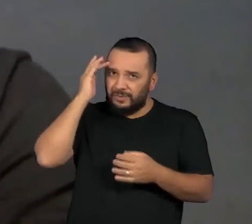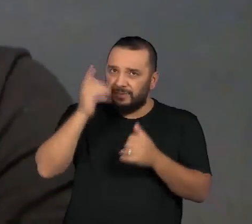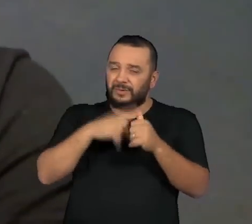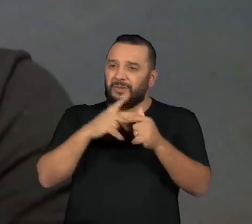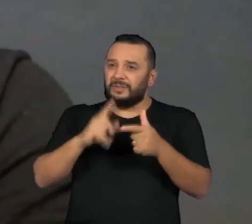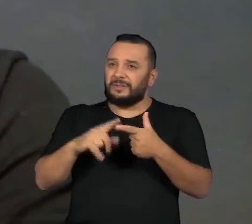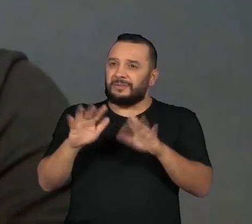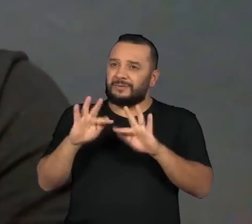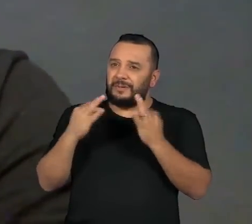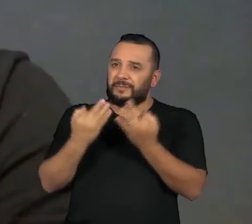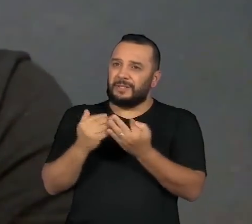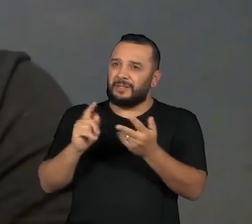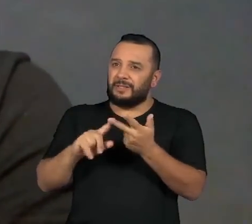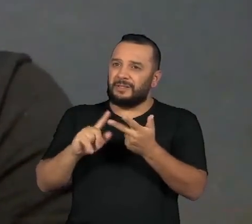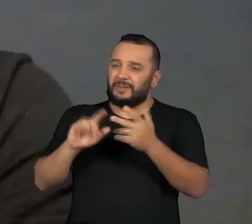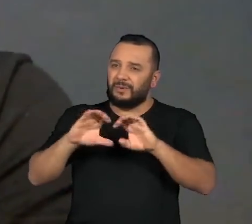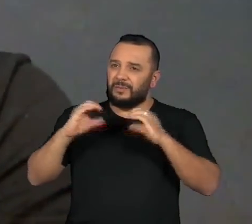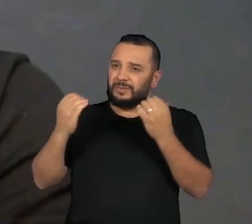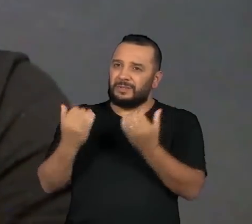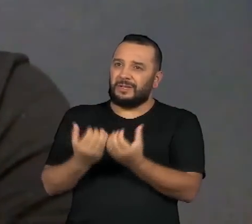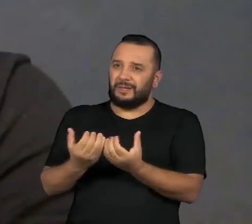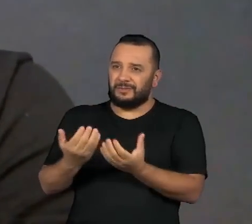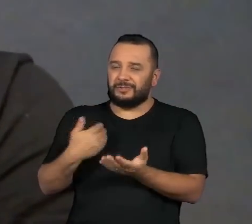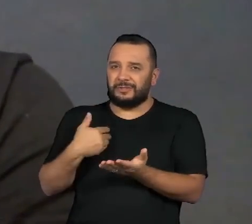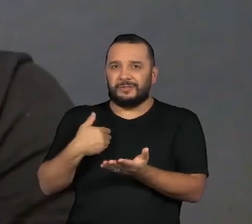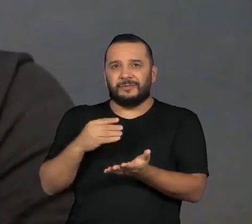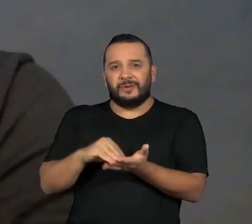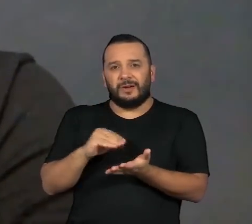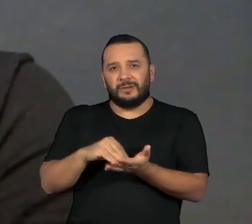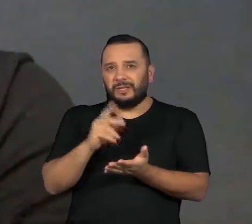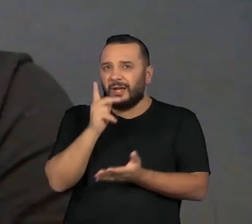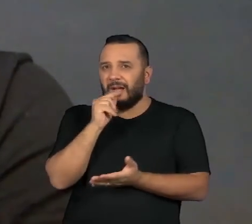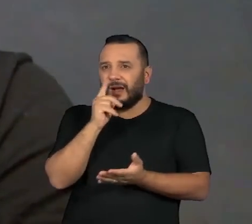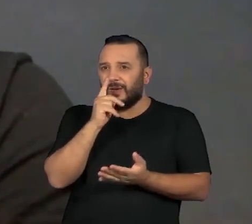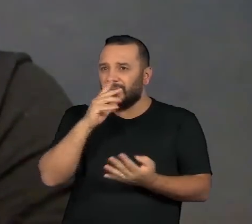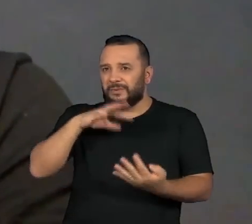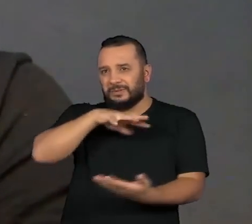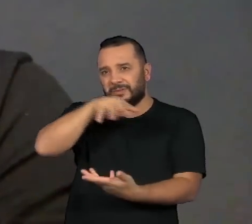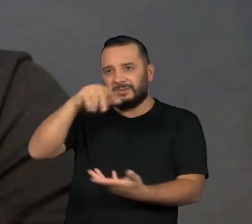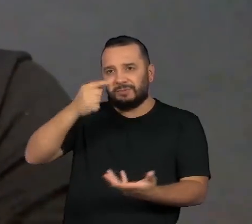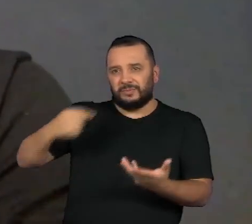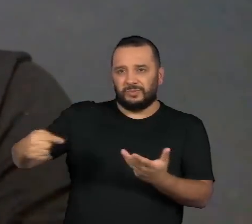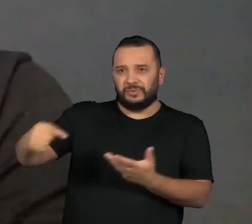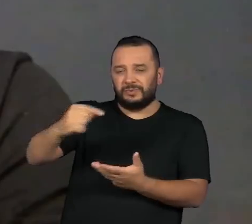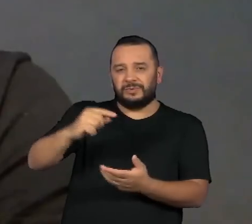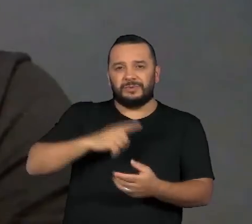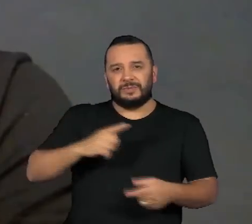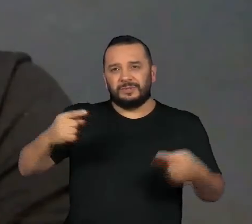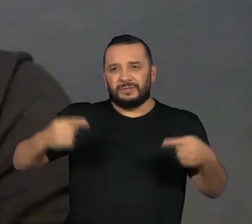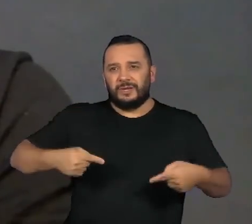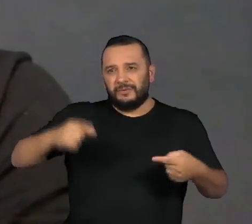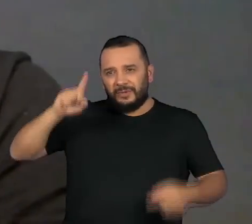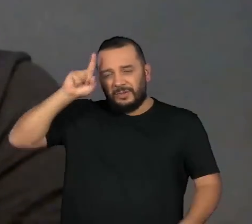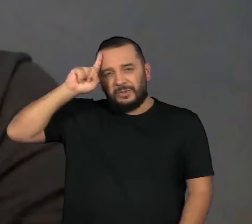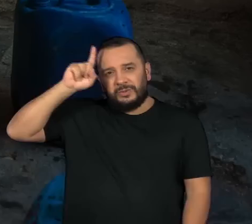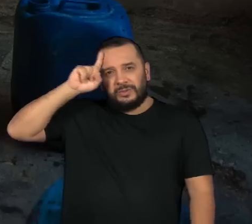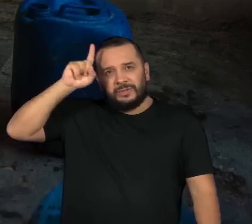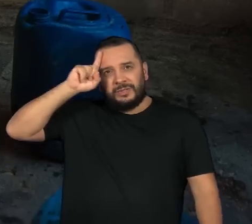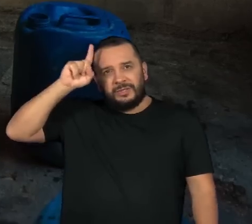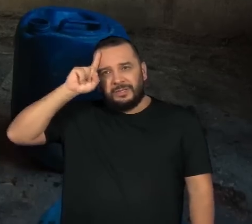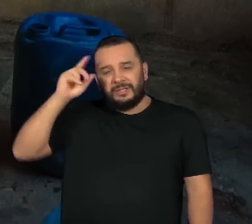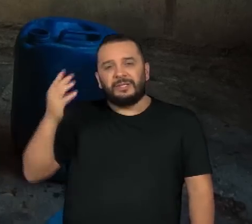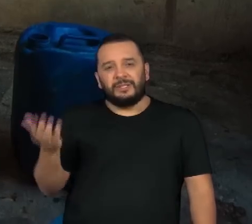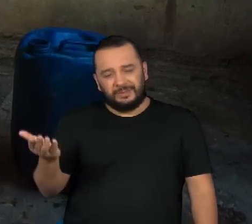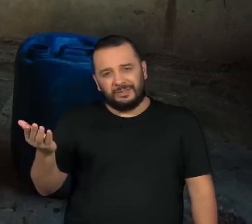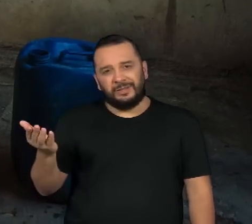que vivem dificuldades com a água no mundo. É um desafio diário e constante para muita gente.